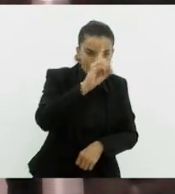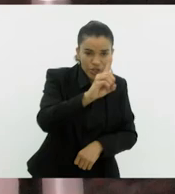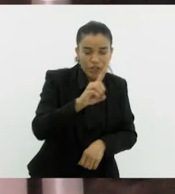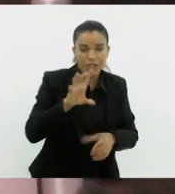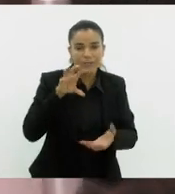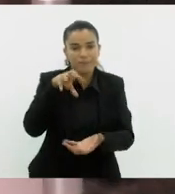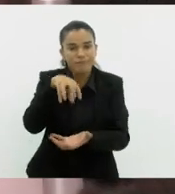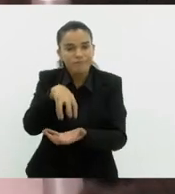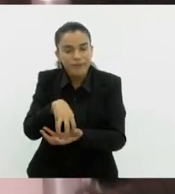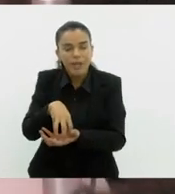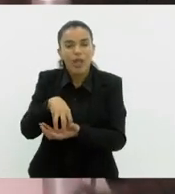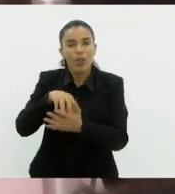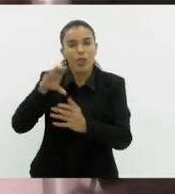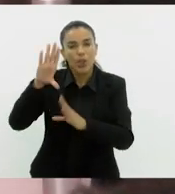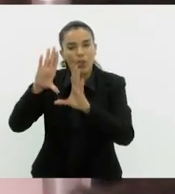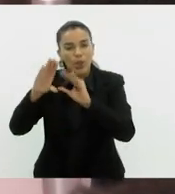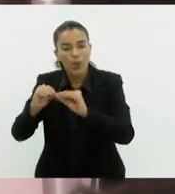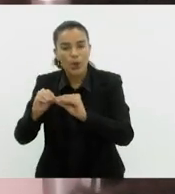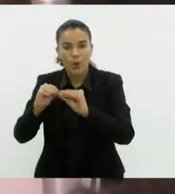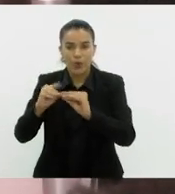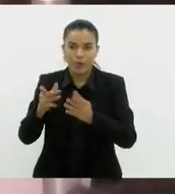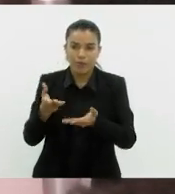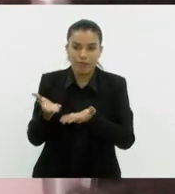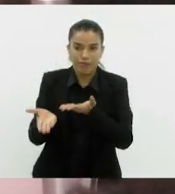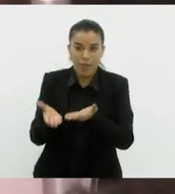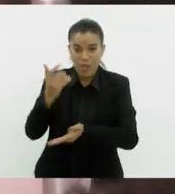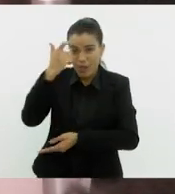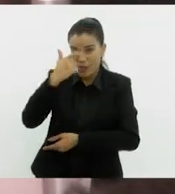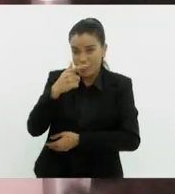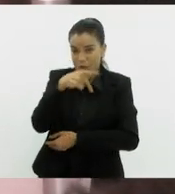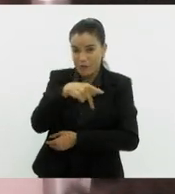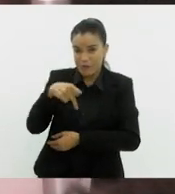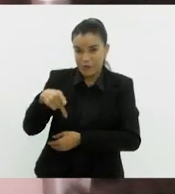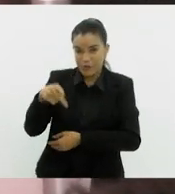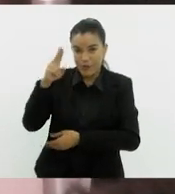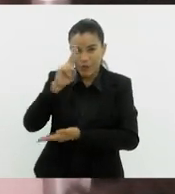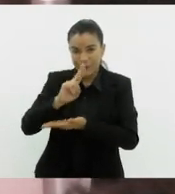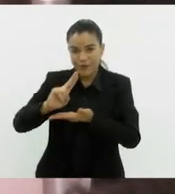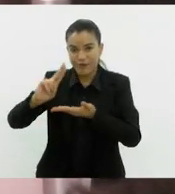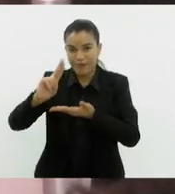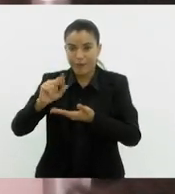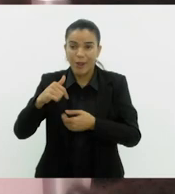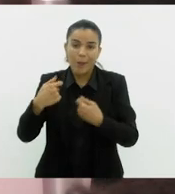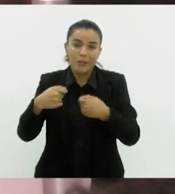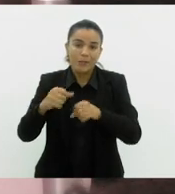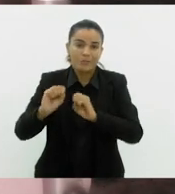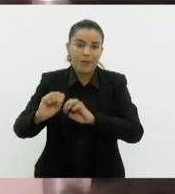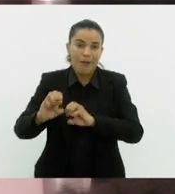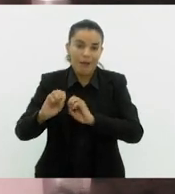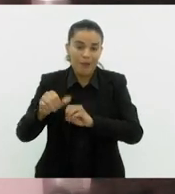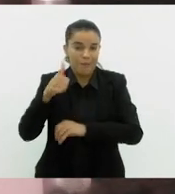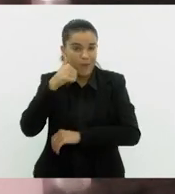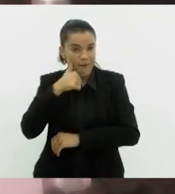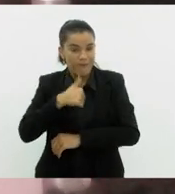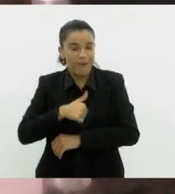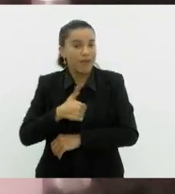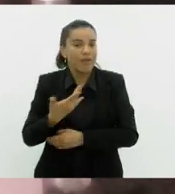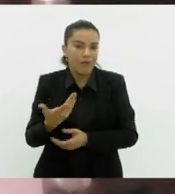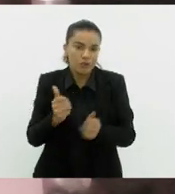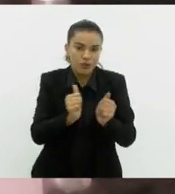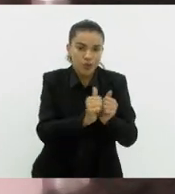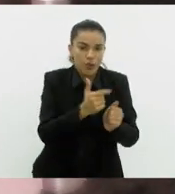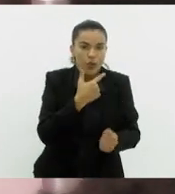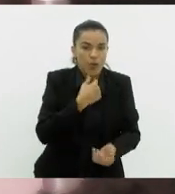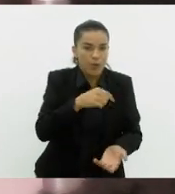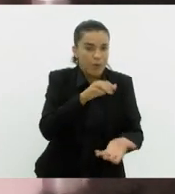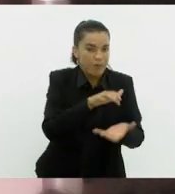creches, para o atendimento às crianças. Eu sou professora universitária, e quando eu tenho que dar aula, minha filha ou fica com meu marido, porque eu não tenho